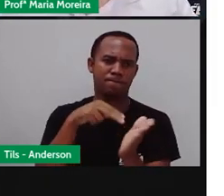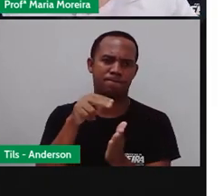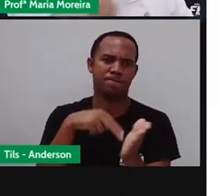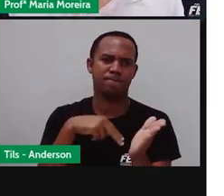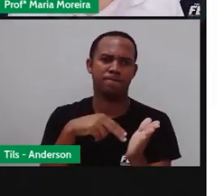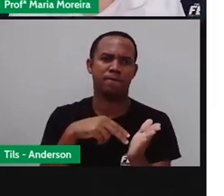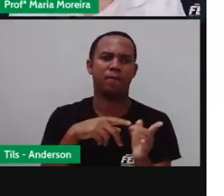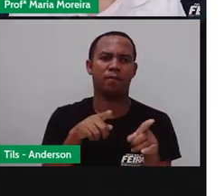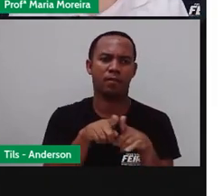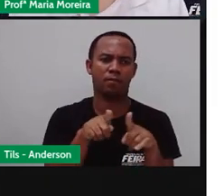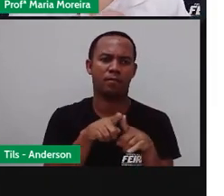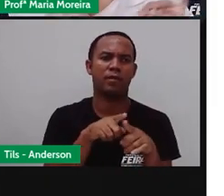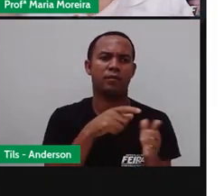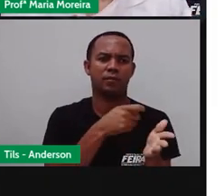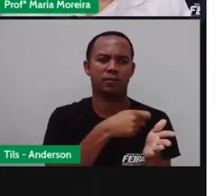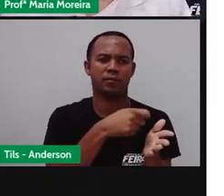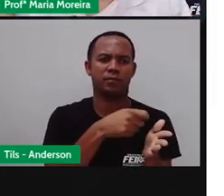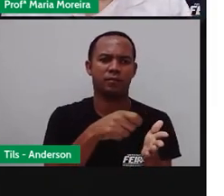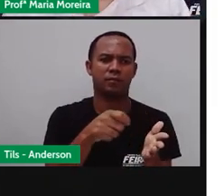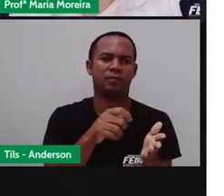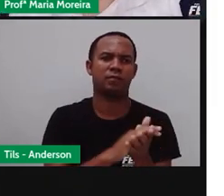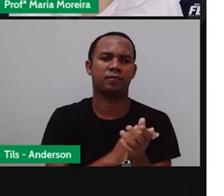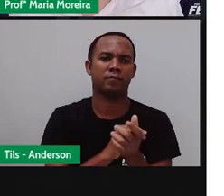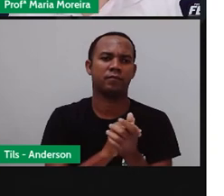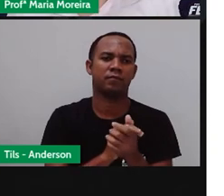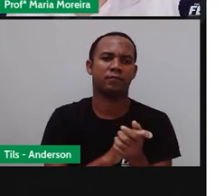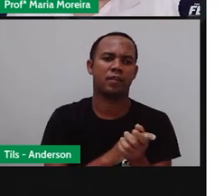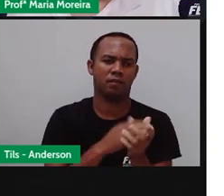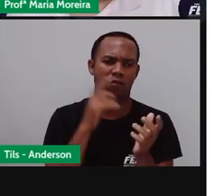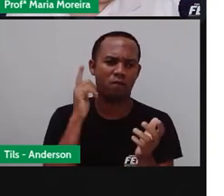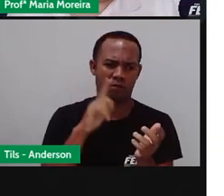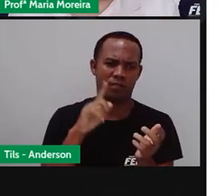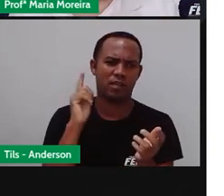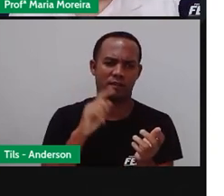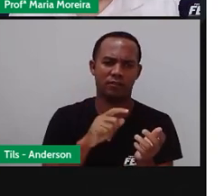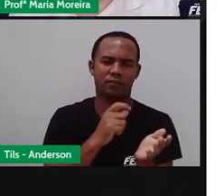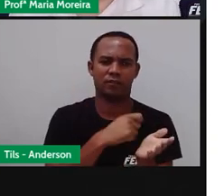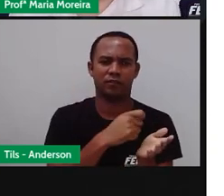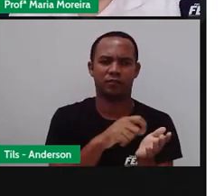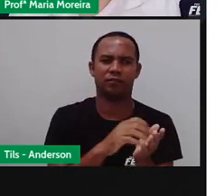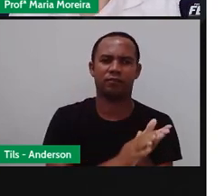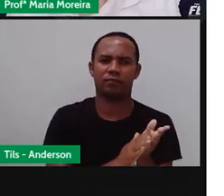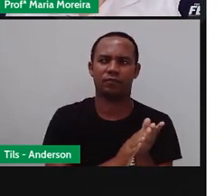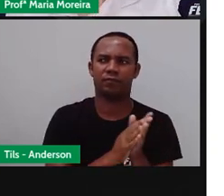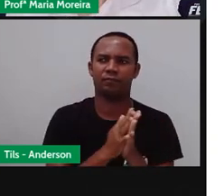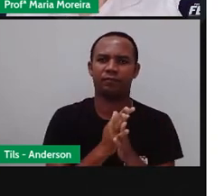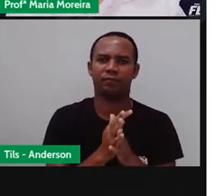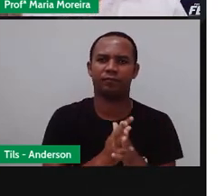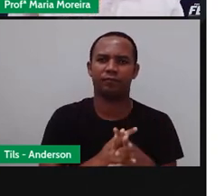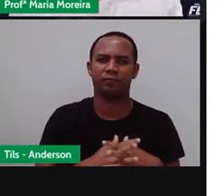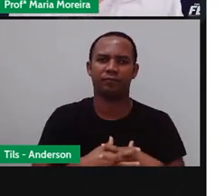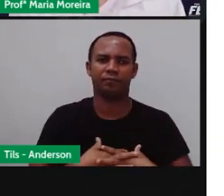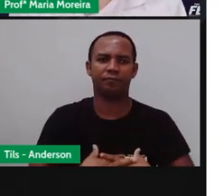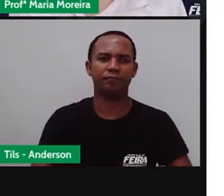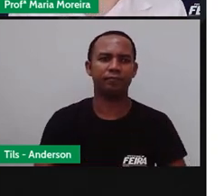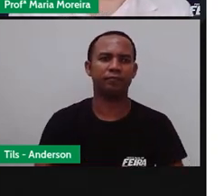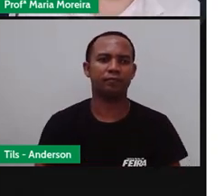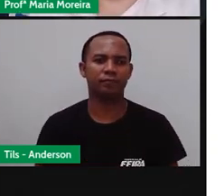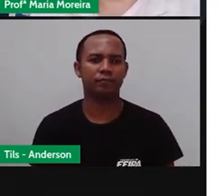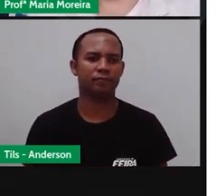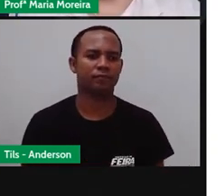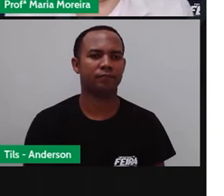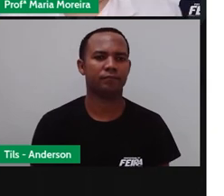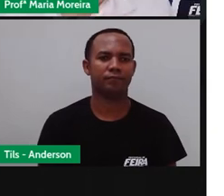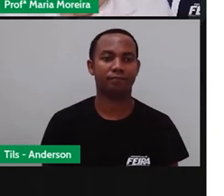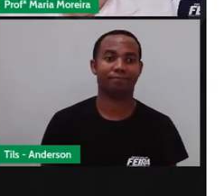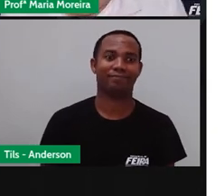fita adesiva e também dá para escrever. Ficam com as linhazinhas e tal, mas é um bom quebra-galho, tá? Fica a dica aí do quadro